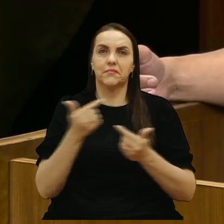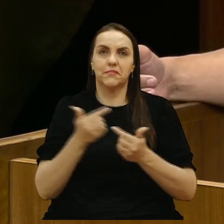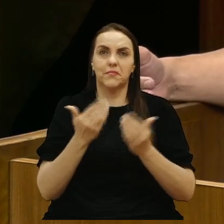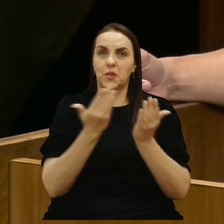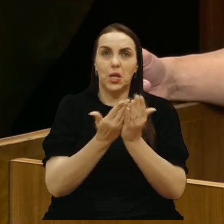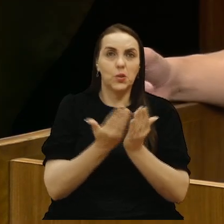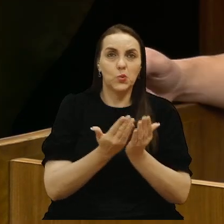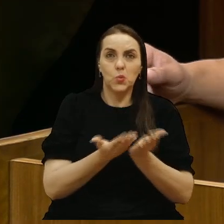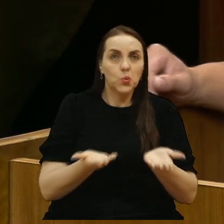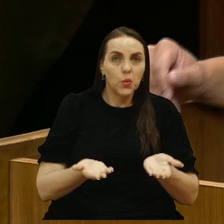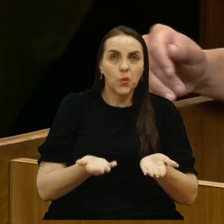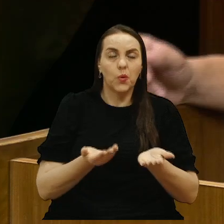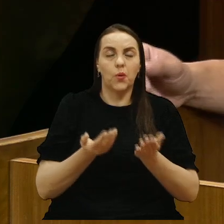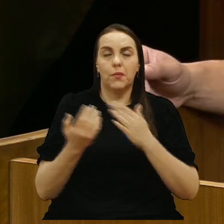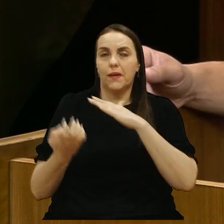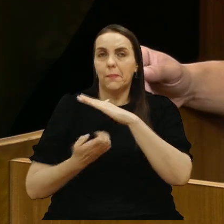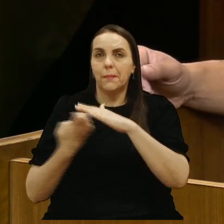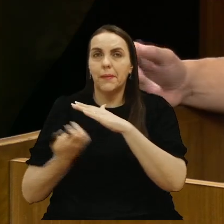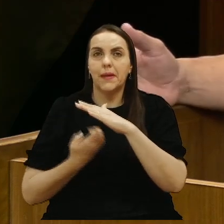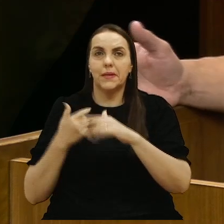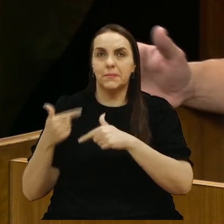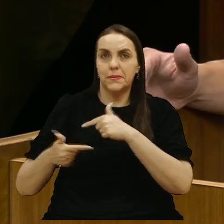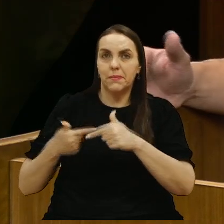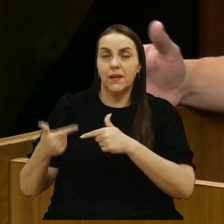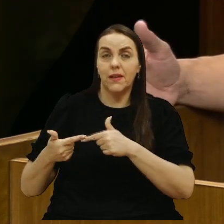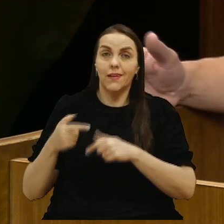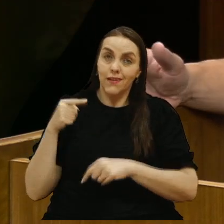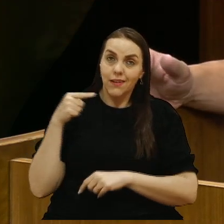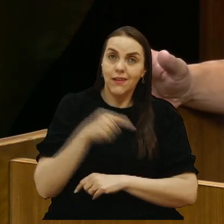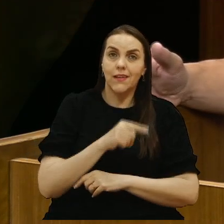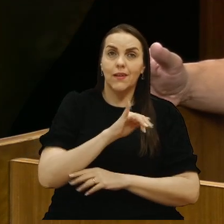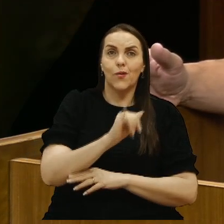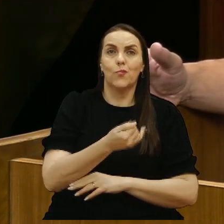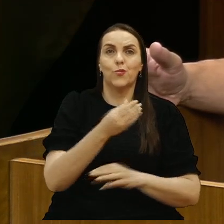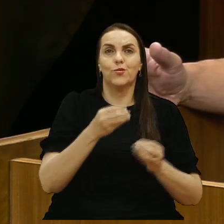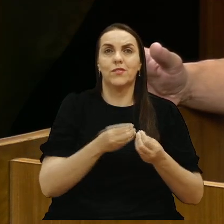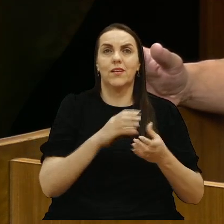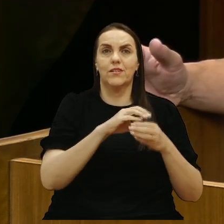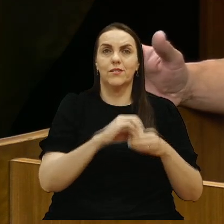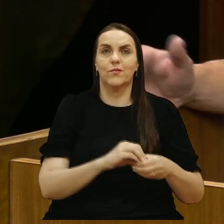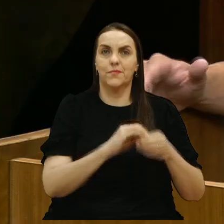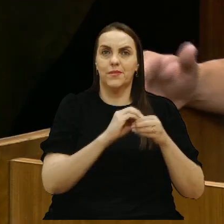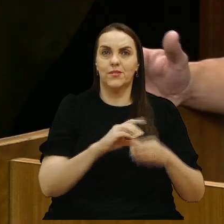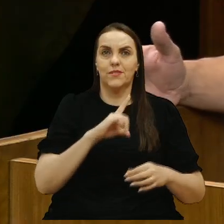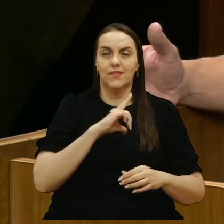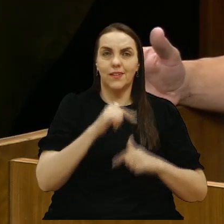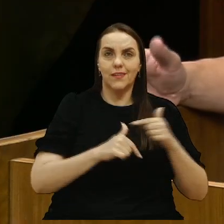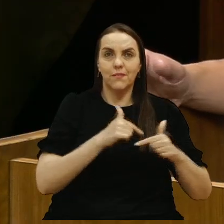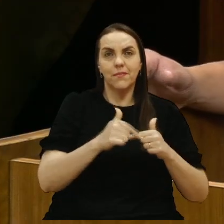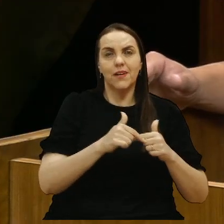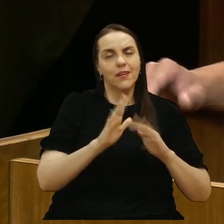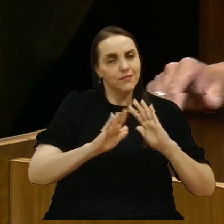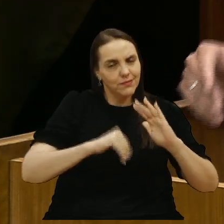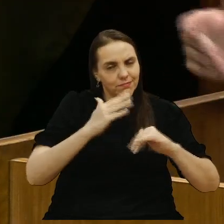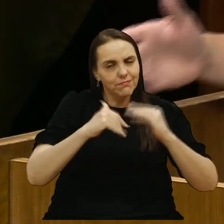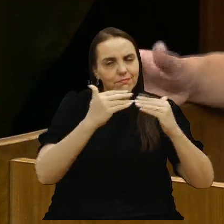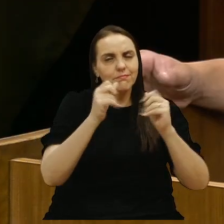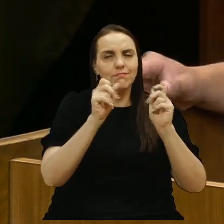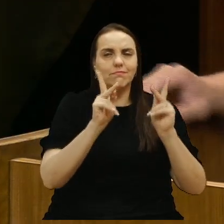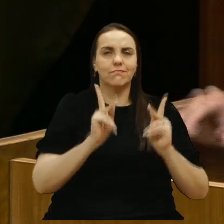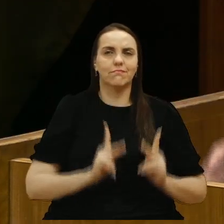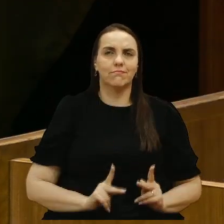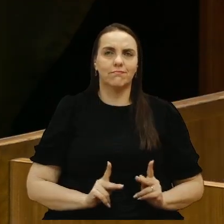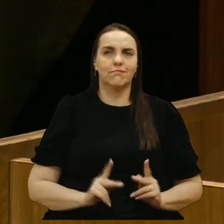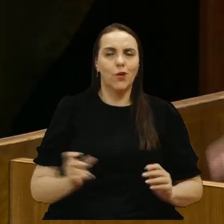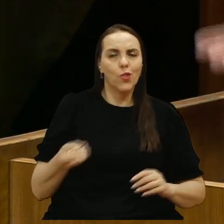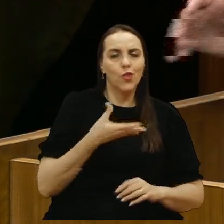para estar numa empresa ou algo assim. E lá é a oportunidade que eles têm. Então, vamos desenvolver essas pessoas, vamos desenvolver novos